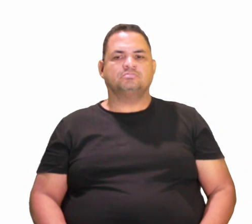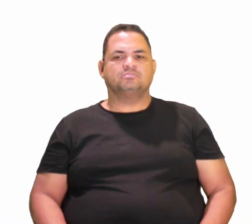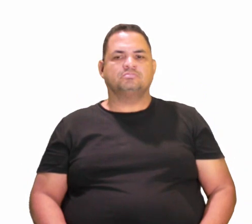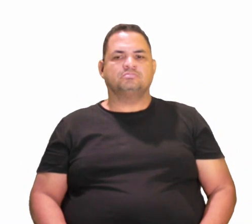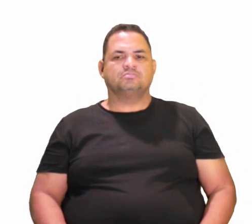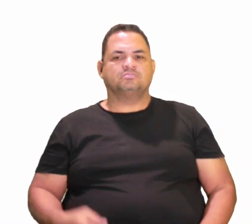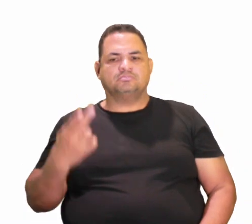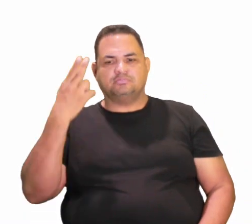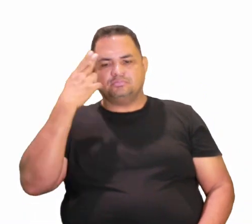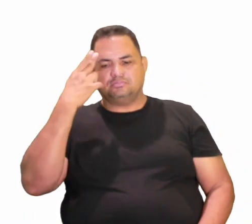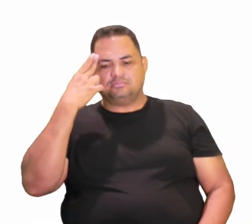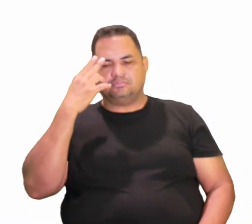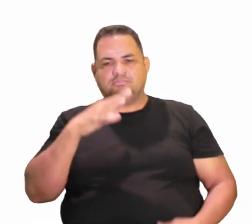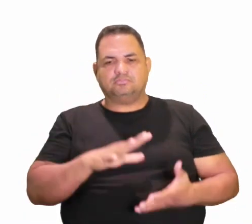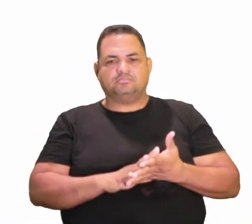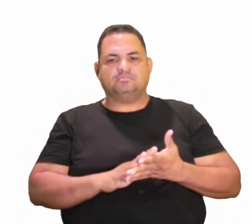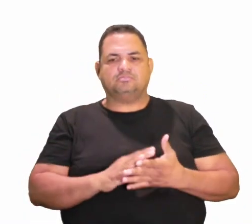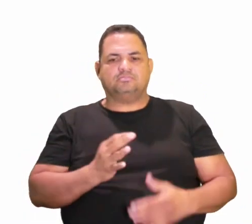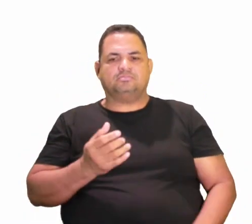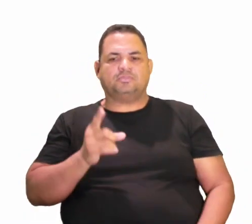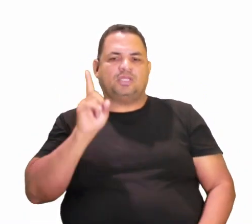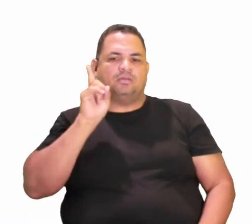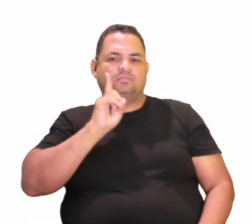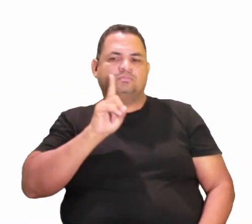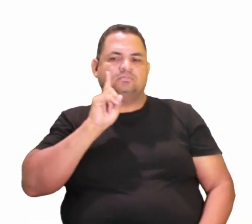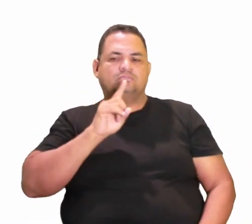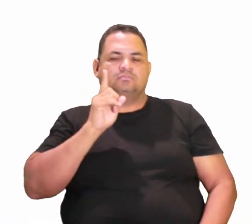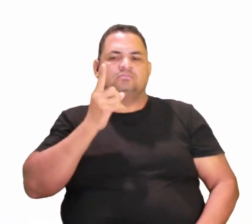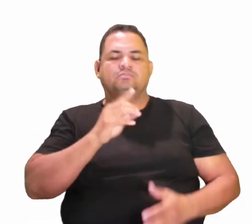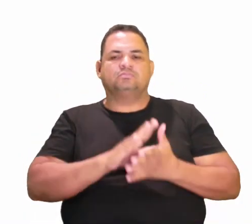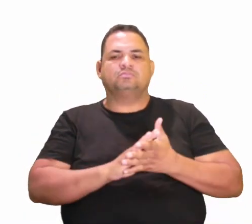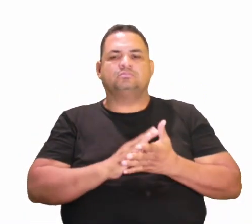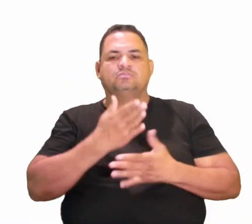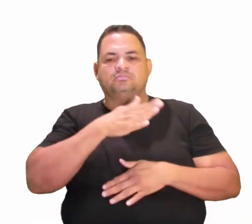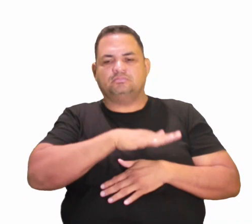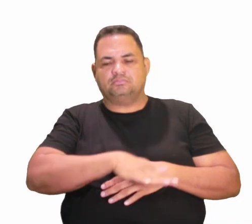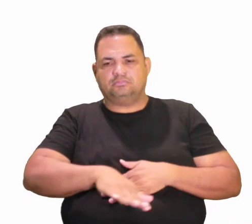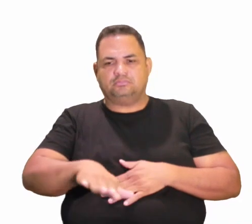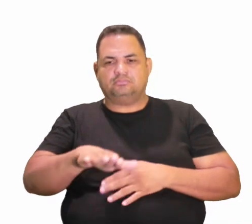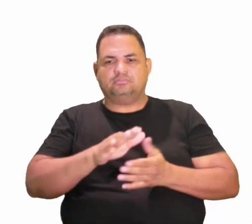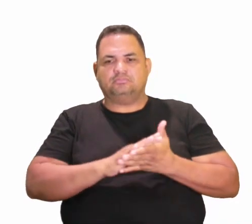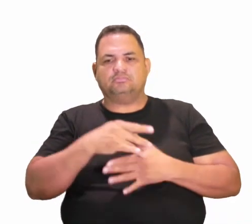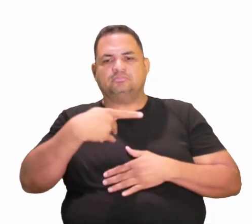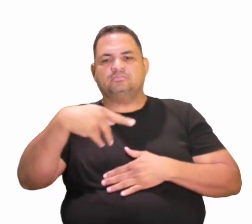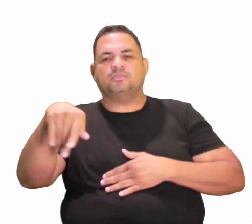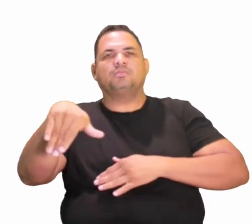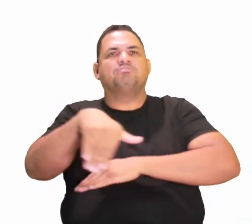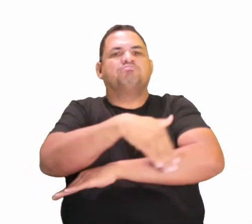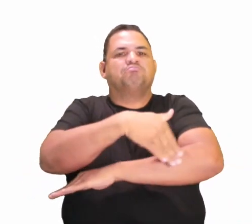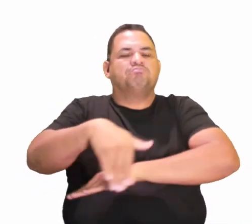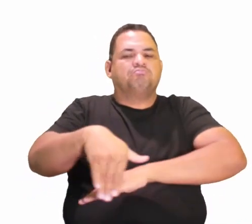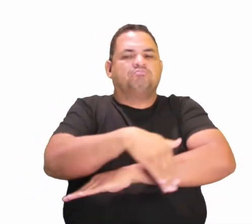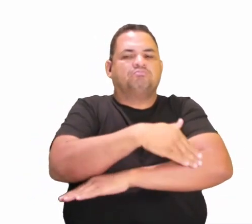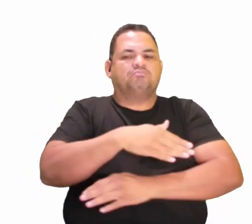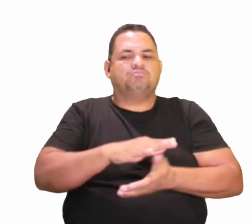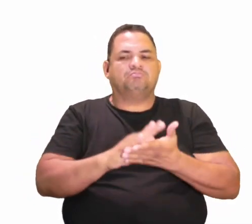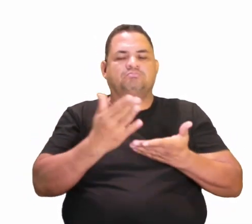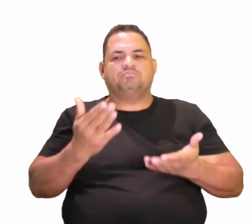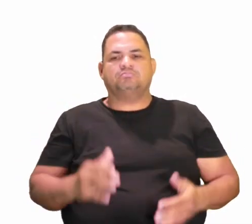muito comum lá nos Estados Unidos, onde as crianças elas vão para a rua e